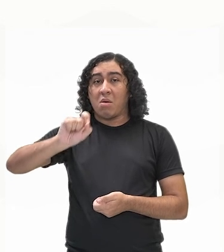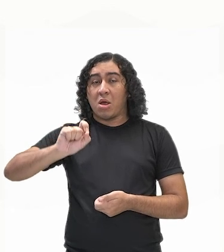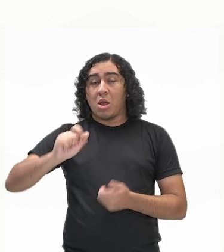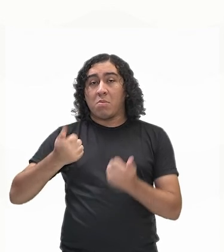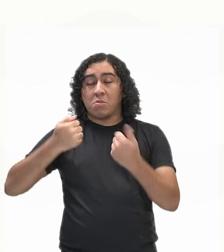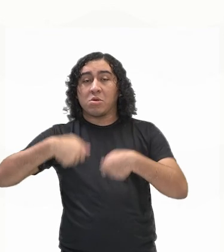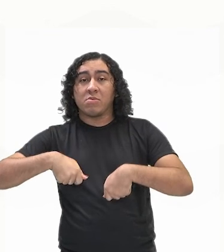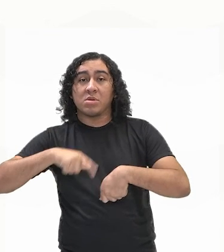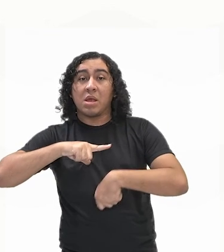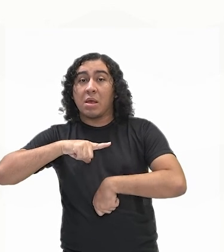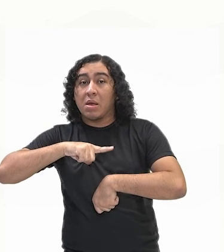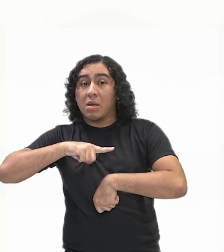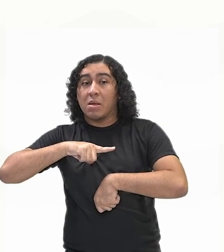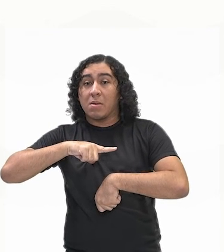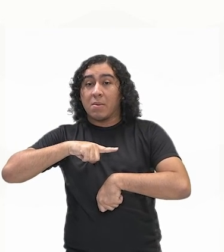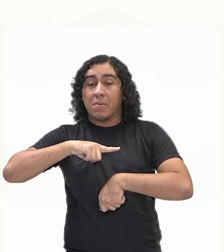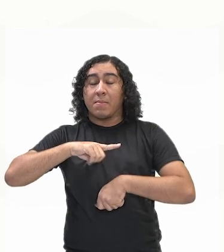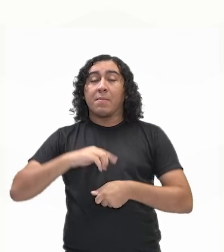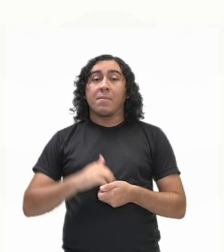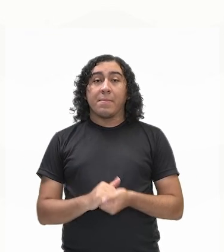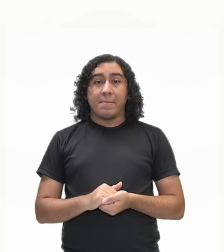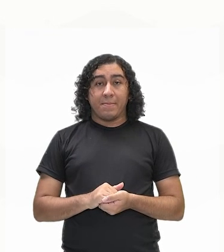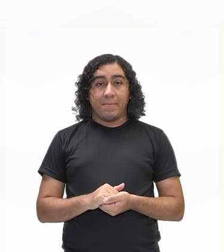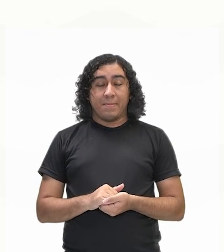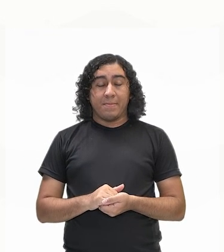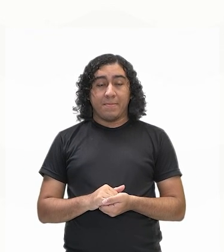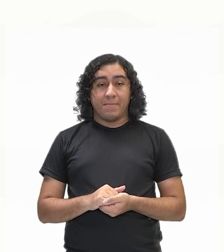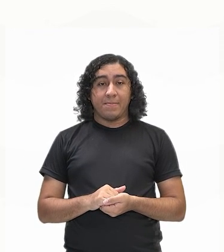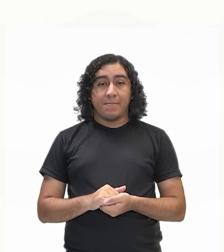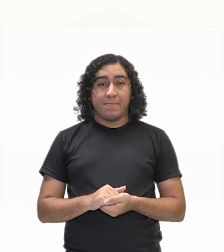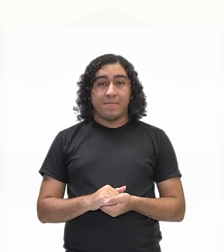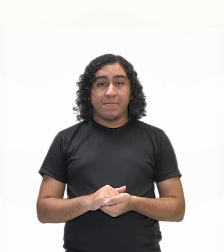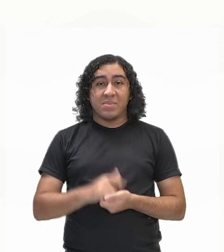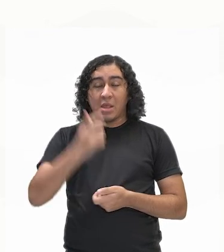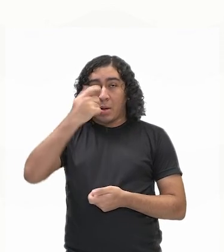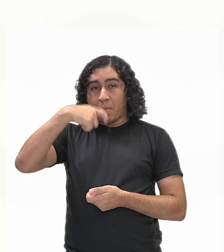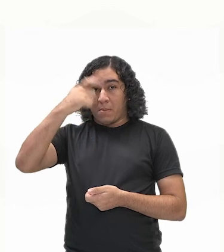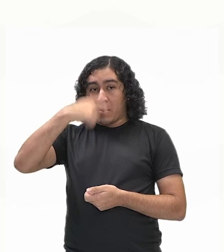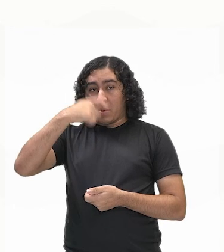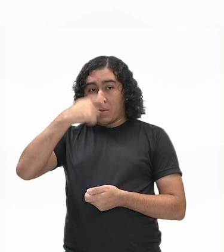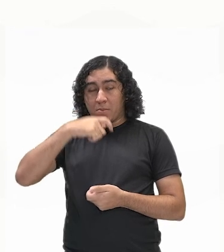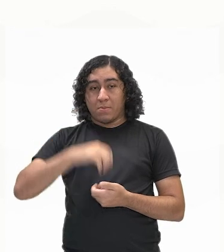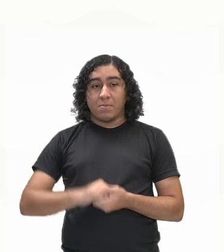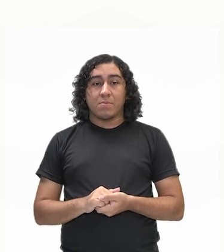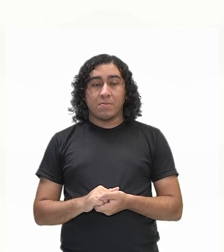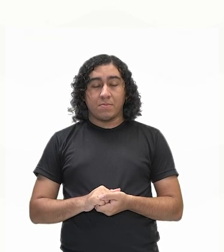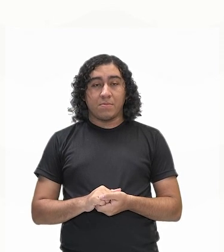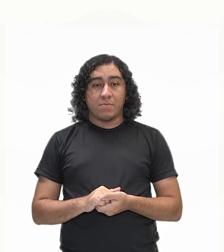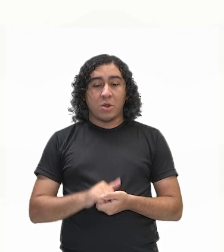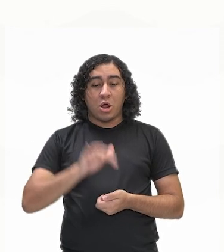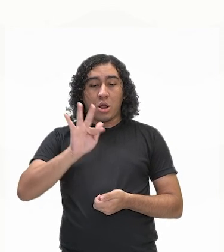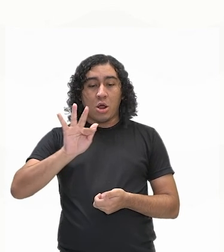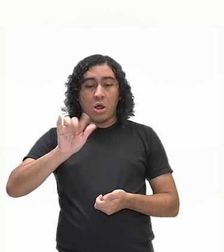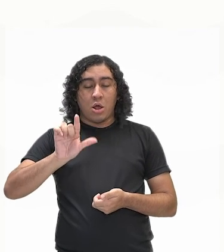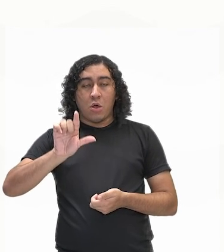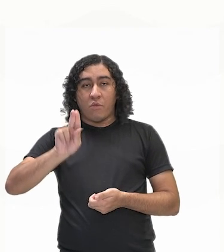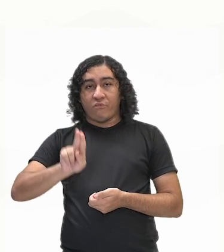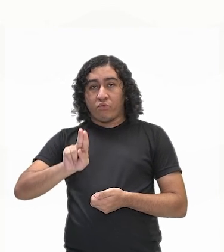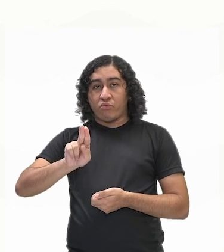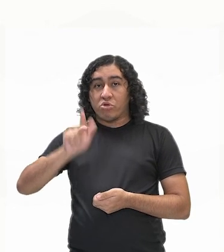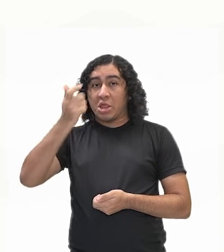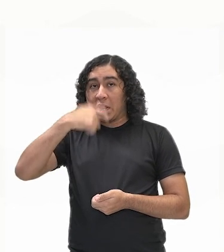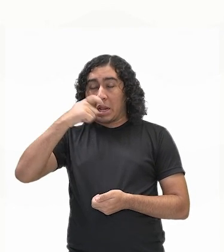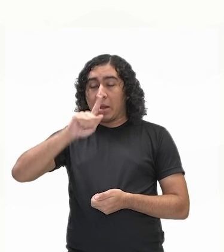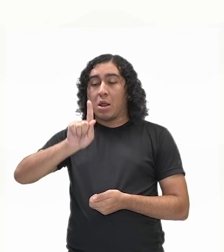é ficar, tornar-se, tá? Getting, ing, né? Estar ficando gripado. Olha só a palavrinha flu, tá,